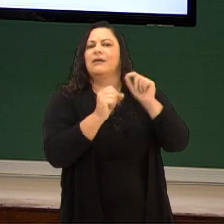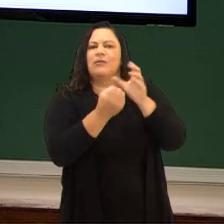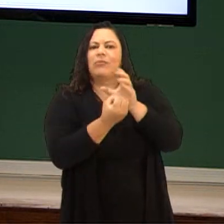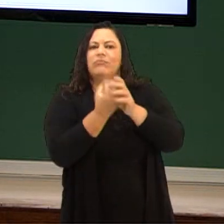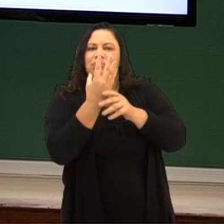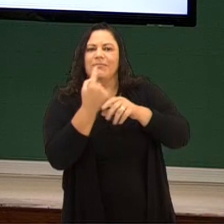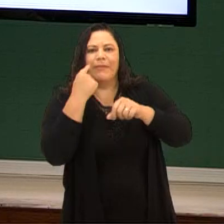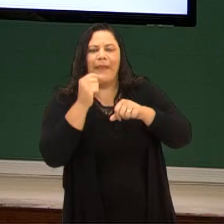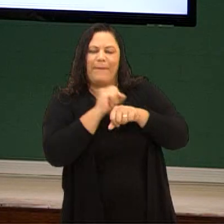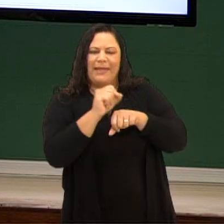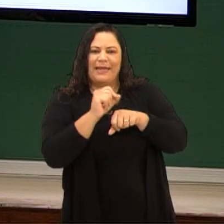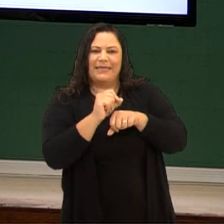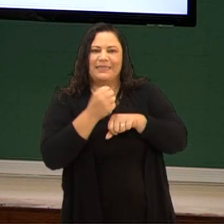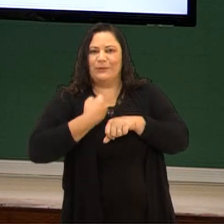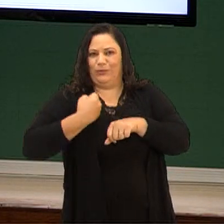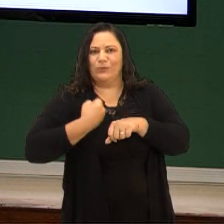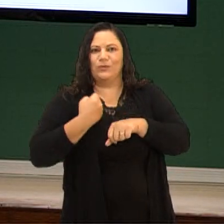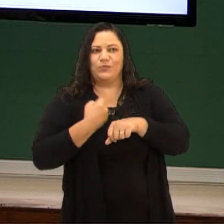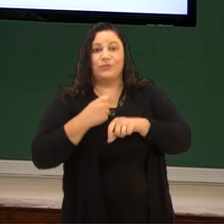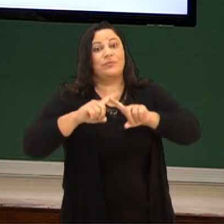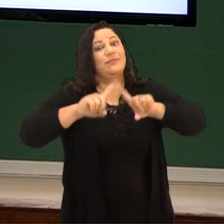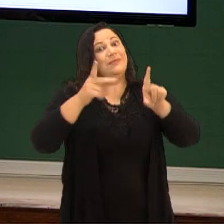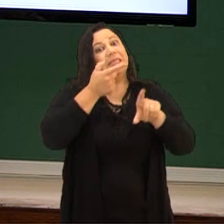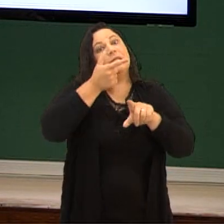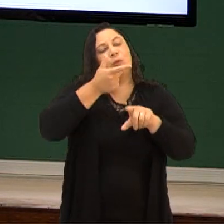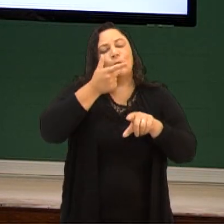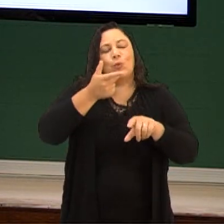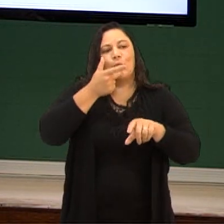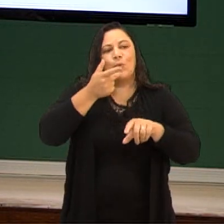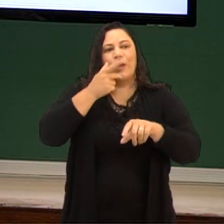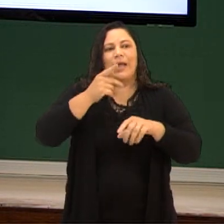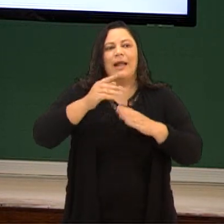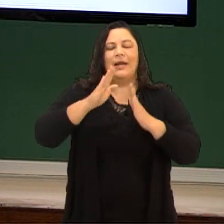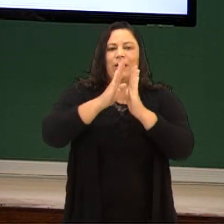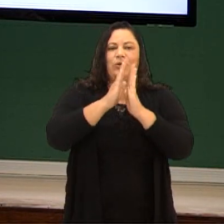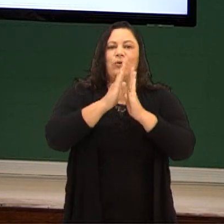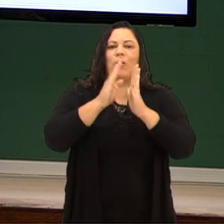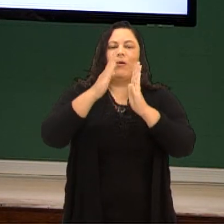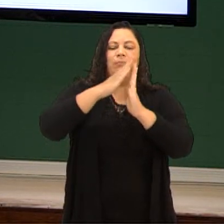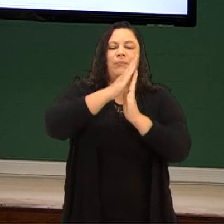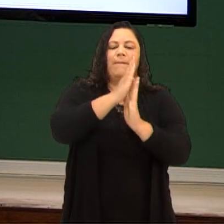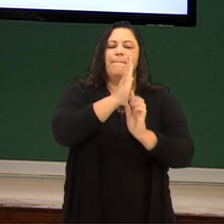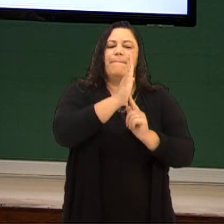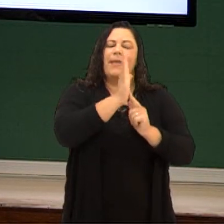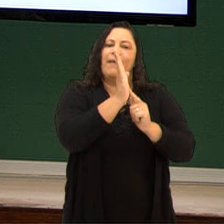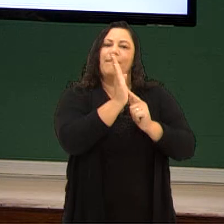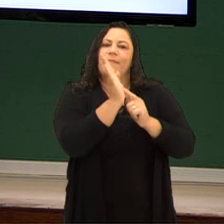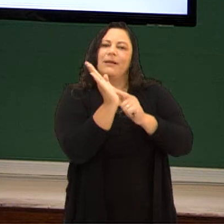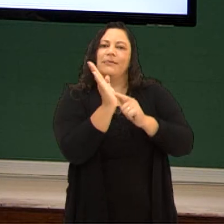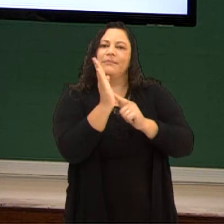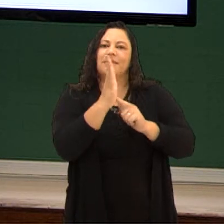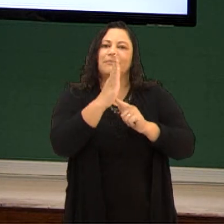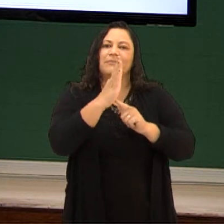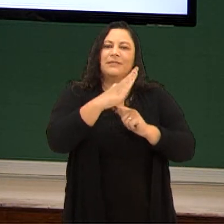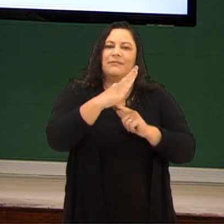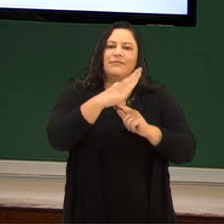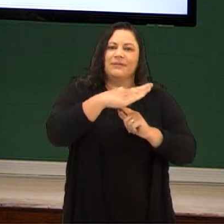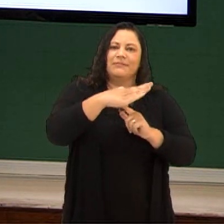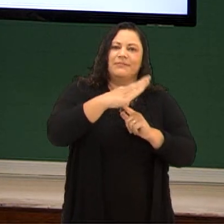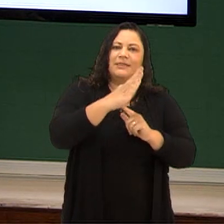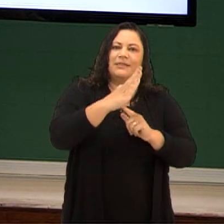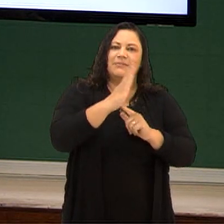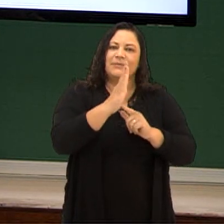né? Mas aqui a professora está falando no relógio o quê? Aqui, a tela para vocês, relógio analógico, certo? Que ele mostra